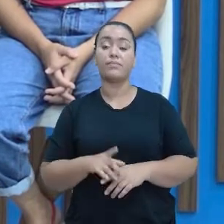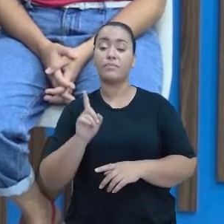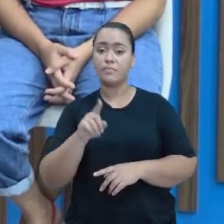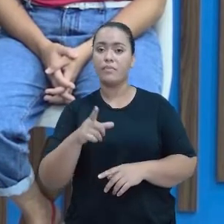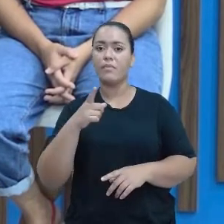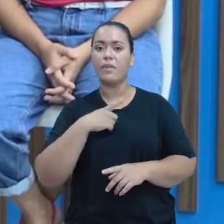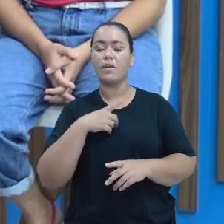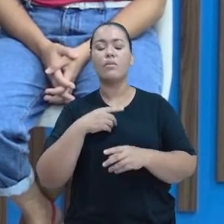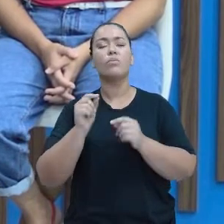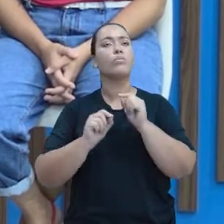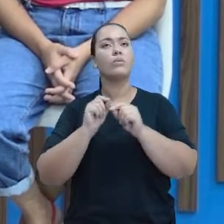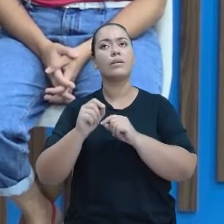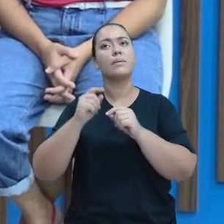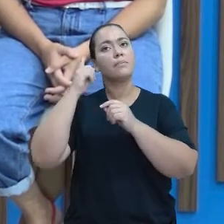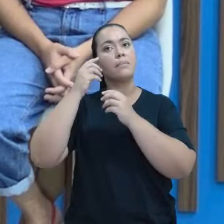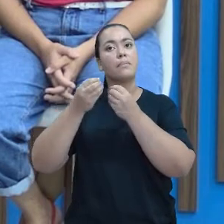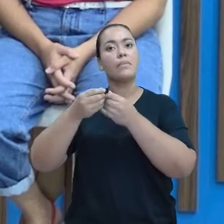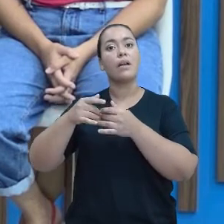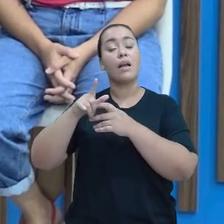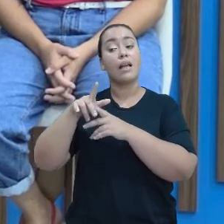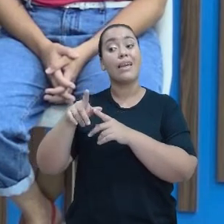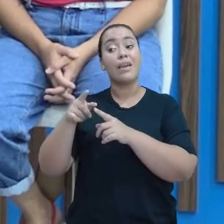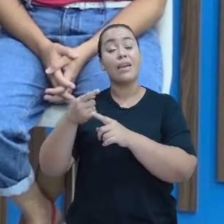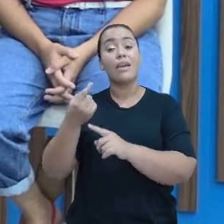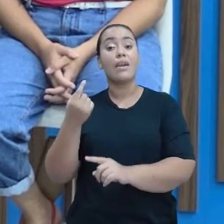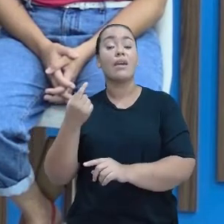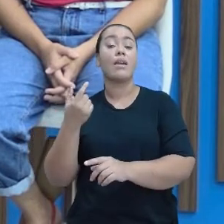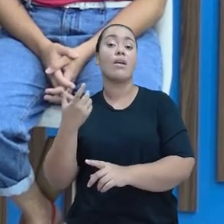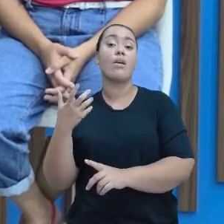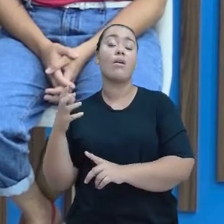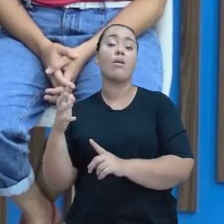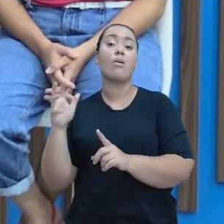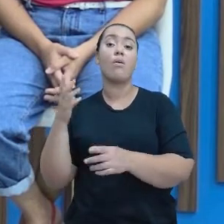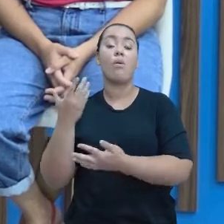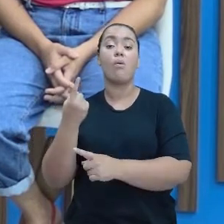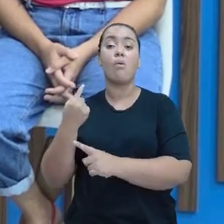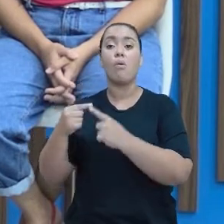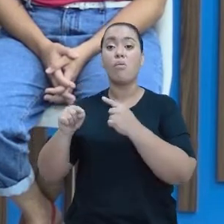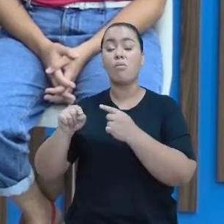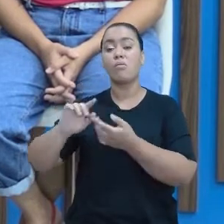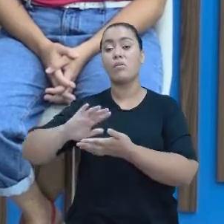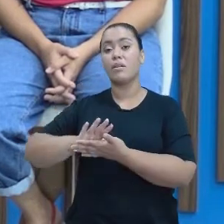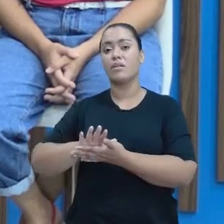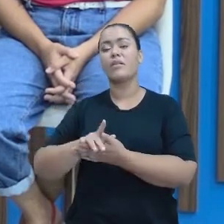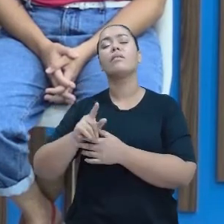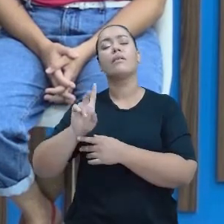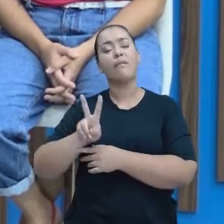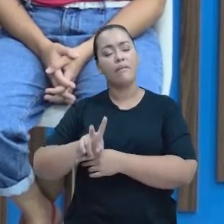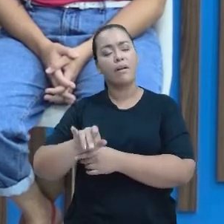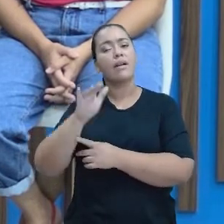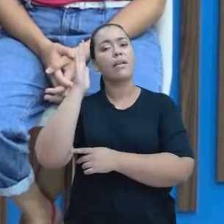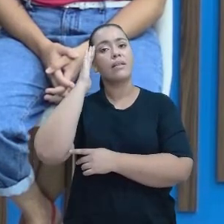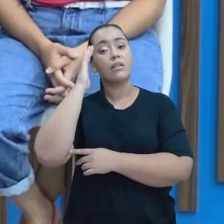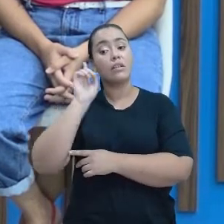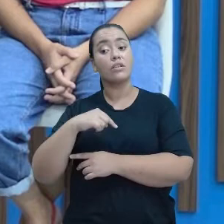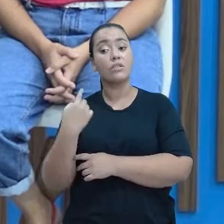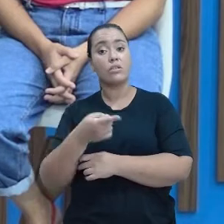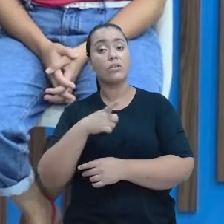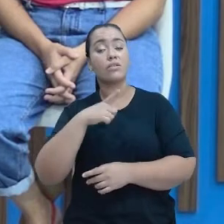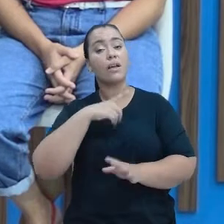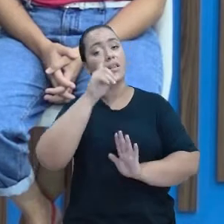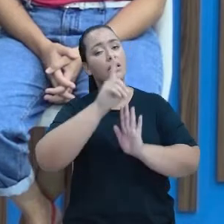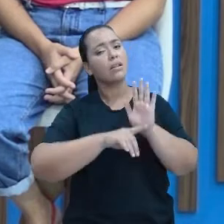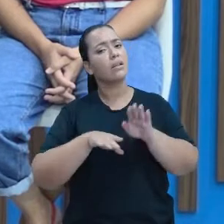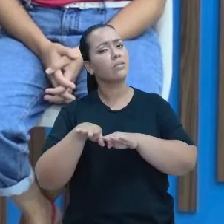vai desconstruir e combater o racismo, é que vai entender que todos nós temos direitos iguais e que